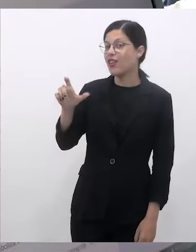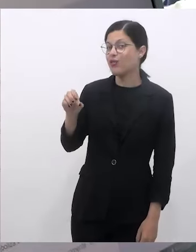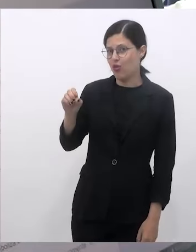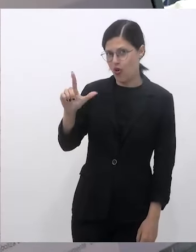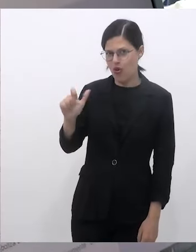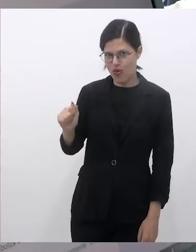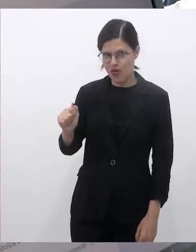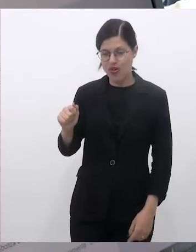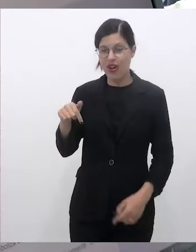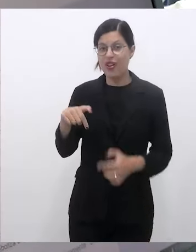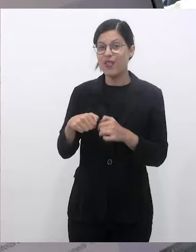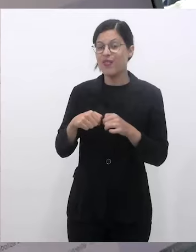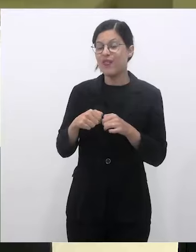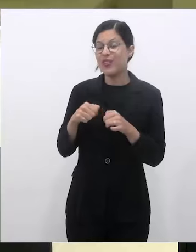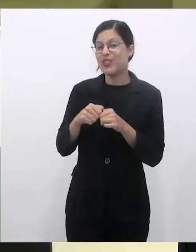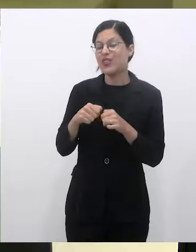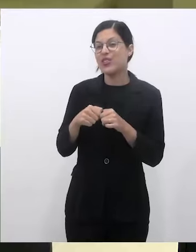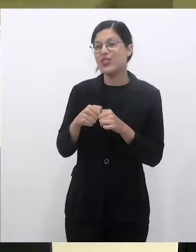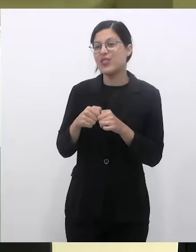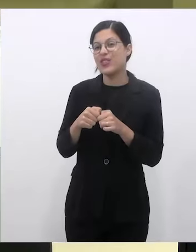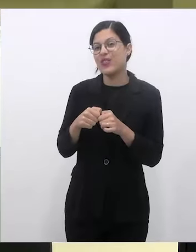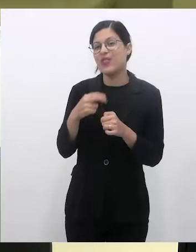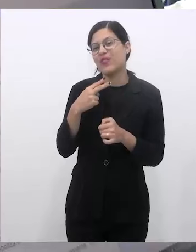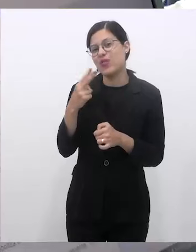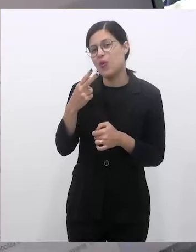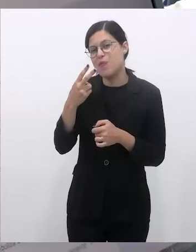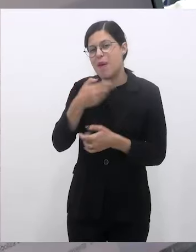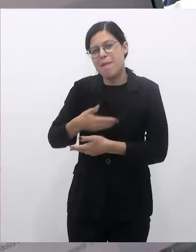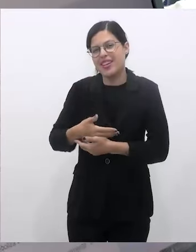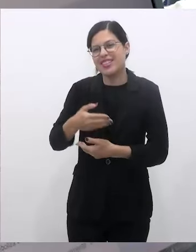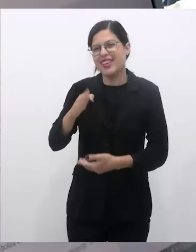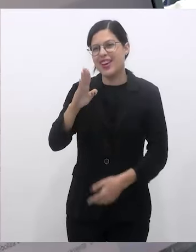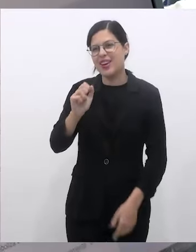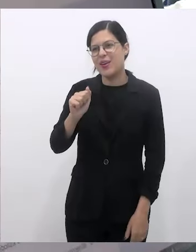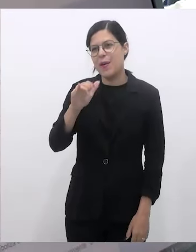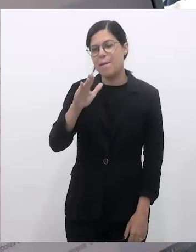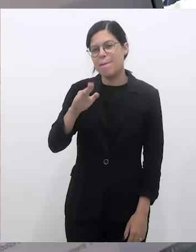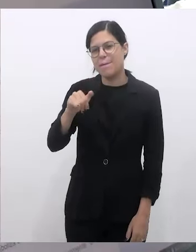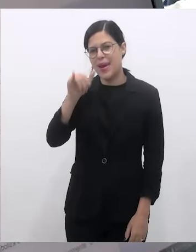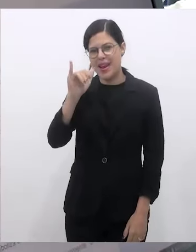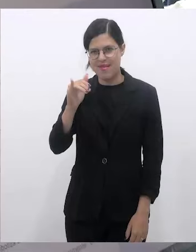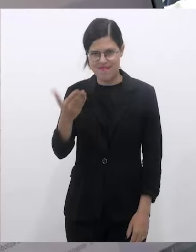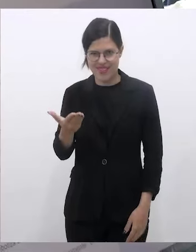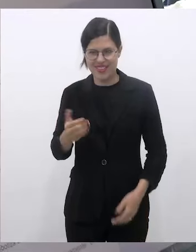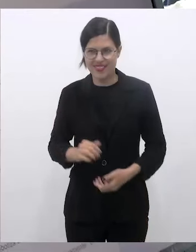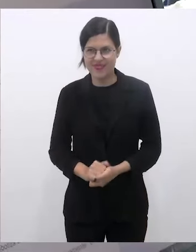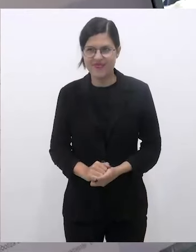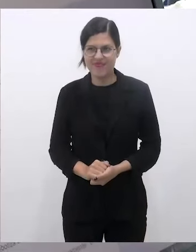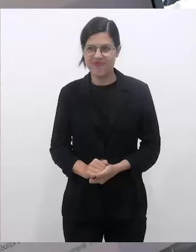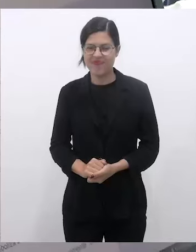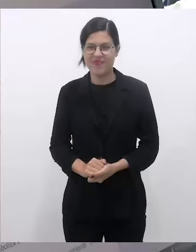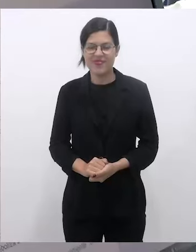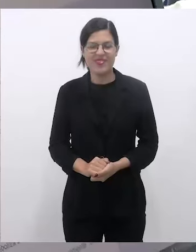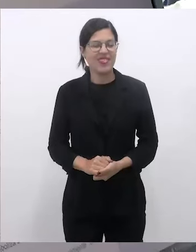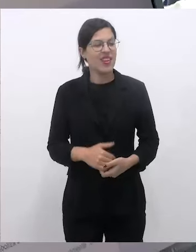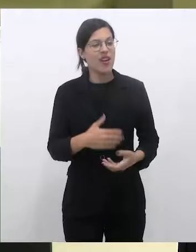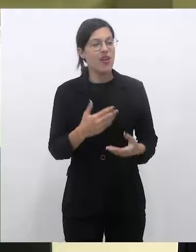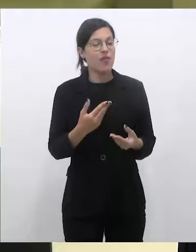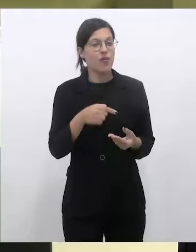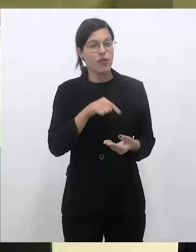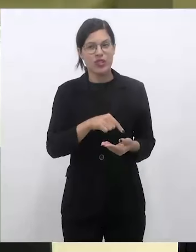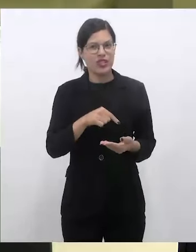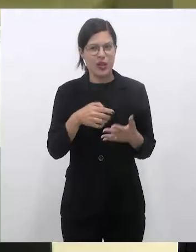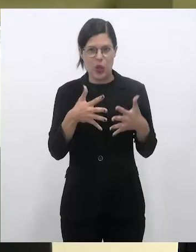dos bebezinhos. Ah, é? E como é que é a voz? A perninha não quer brincar comigo. E como é que